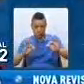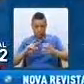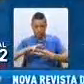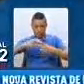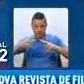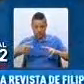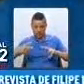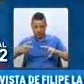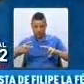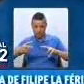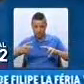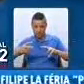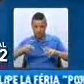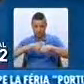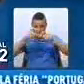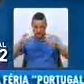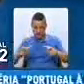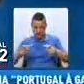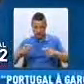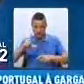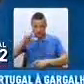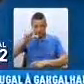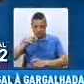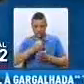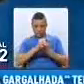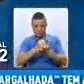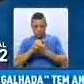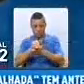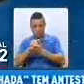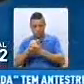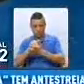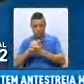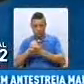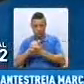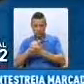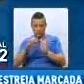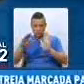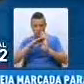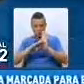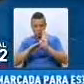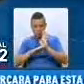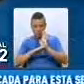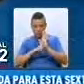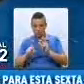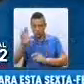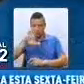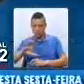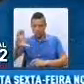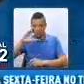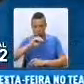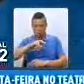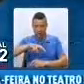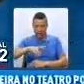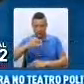Municipal de Gaia, e também temos um apoio muito significativo do Programa Operacional do Norte, o ON2, que